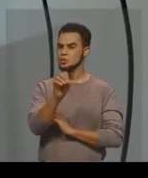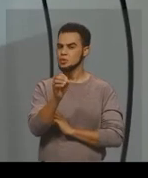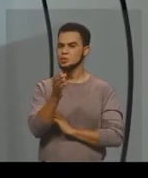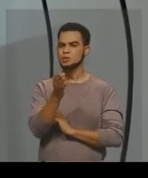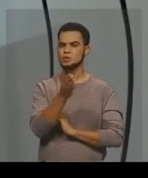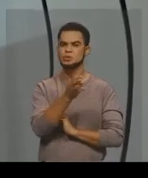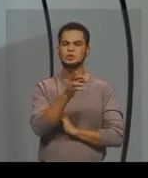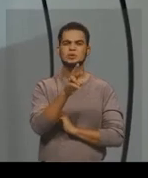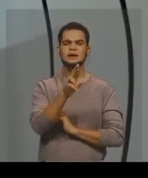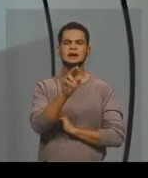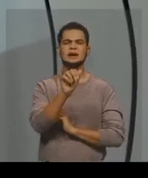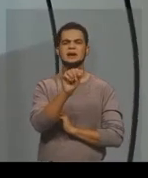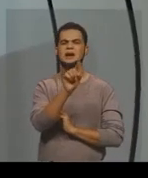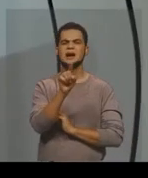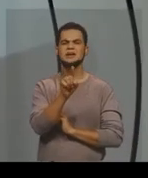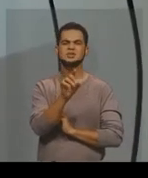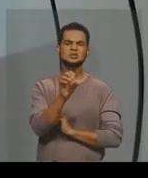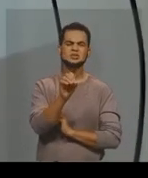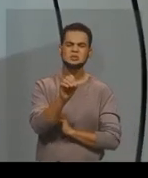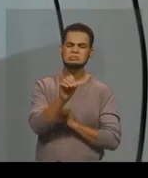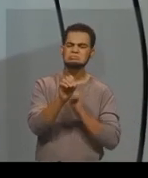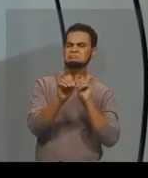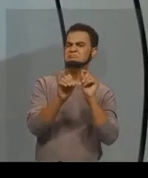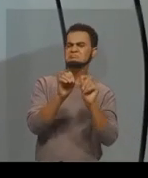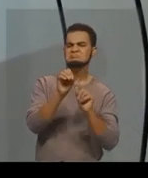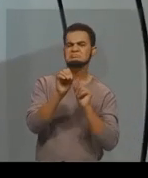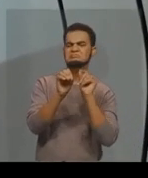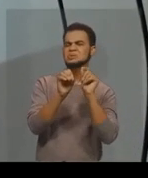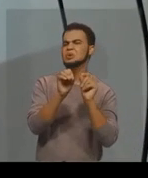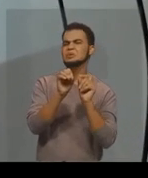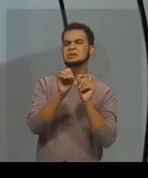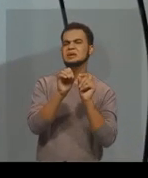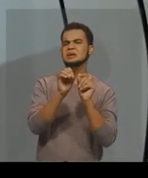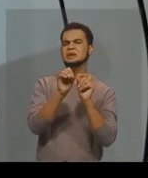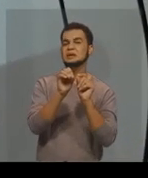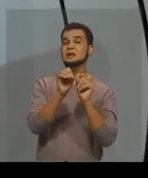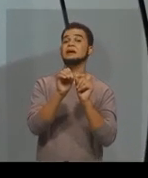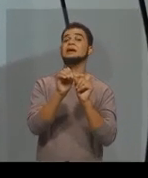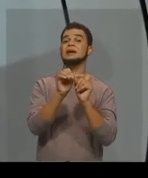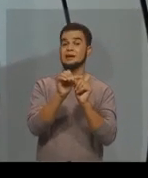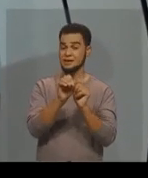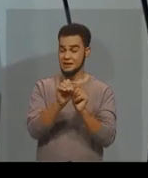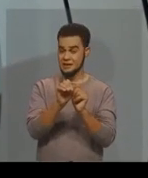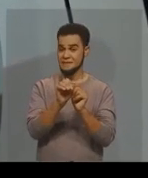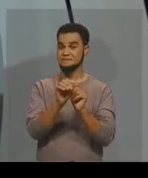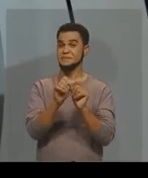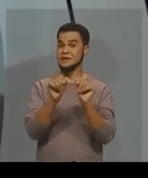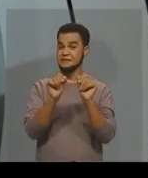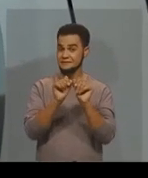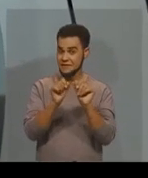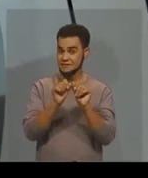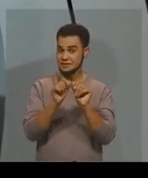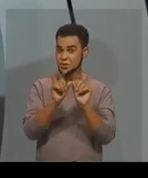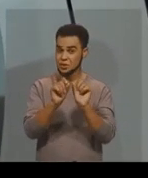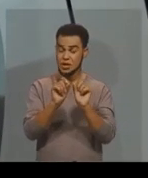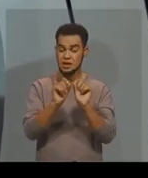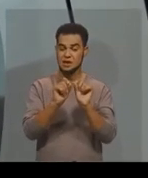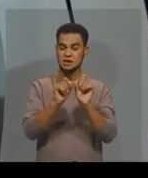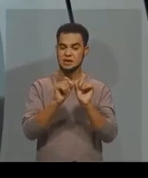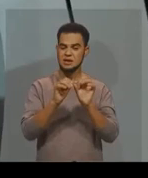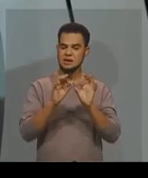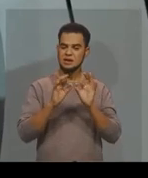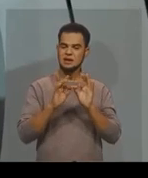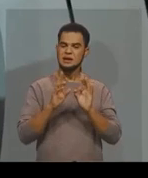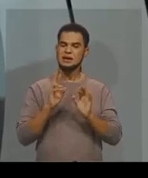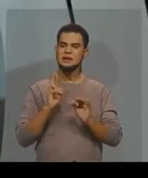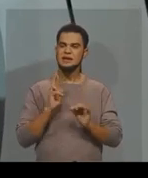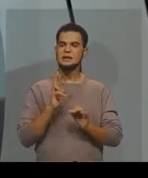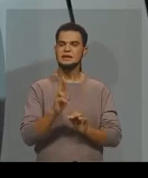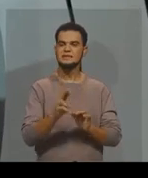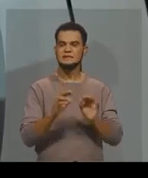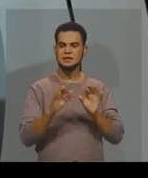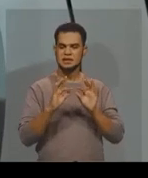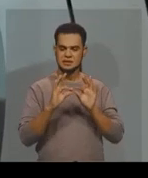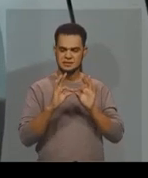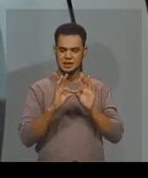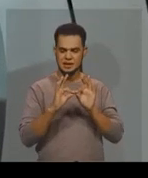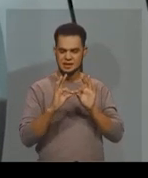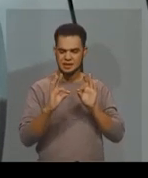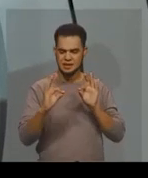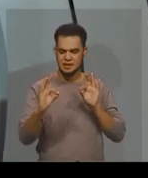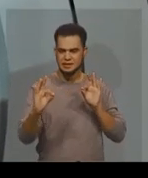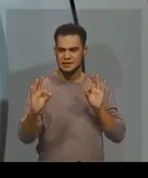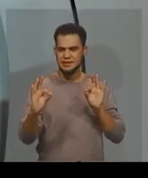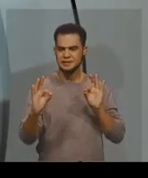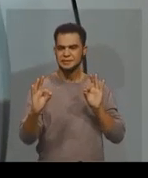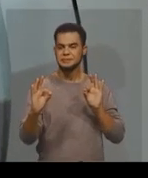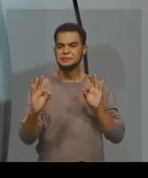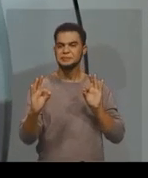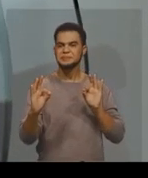sempre referencial de linha reta, né? Então, digamos que a minha origem está aqui, ele saiu daqui